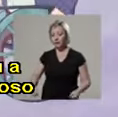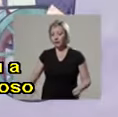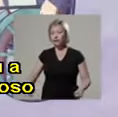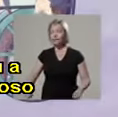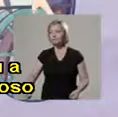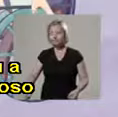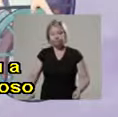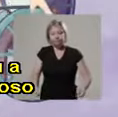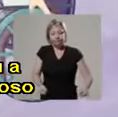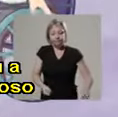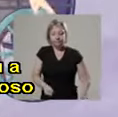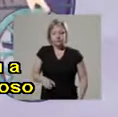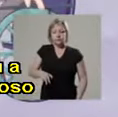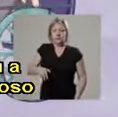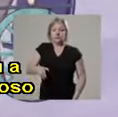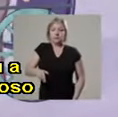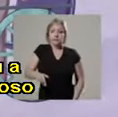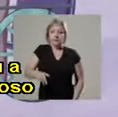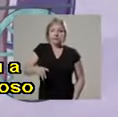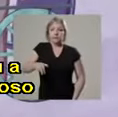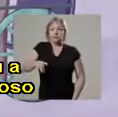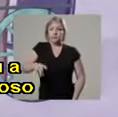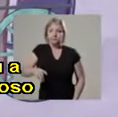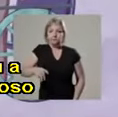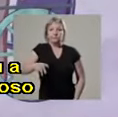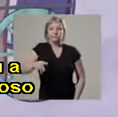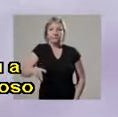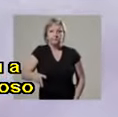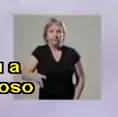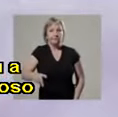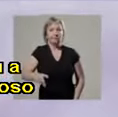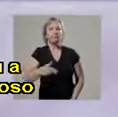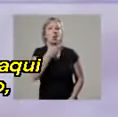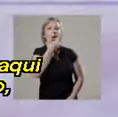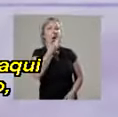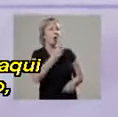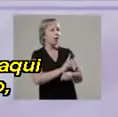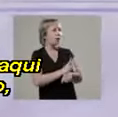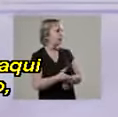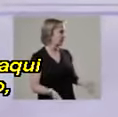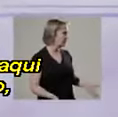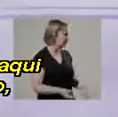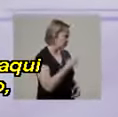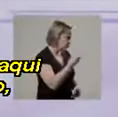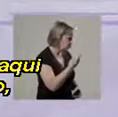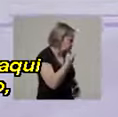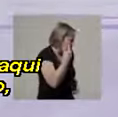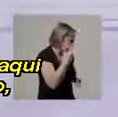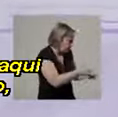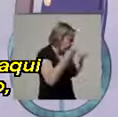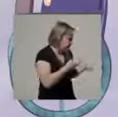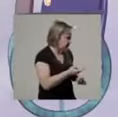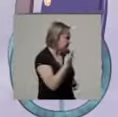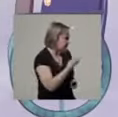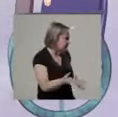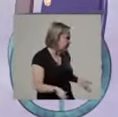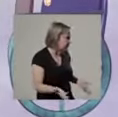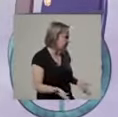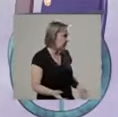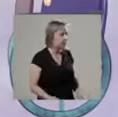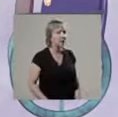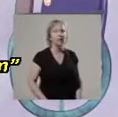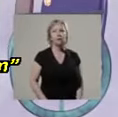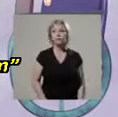passos. O segurança meio que perdeu a paciência, ou ficou nervoso, sei lá, e falou com ele, ó, isso aqui não é para aleijado, você não